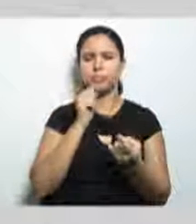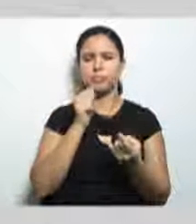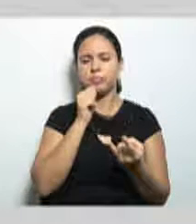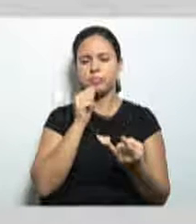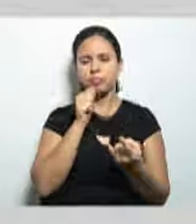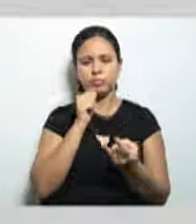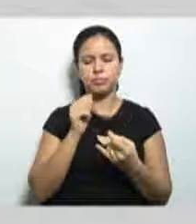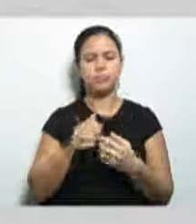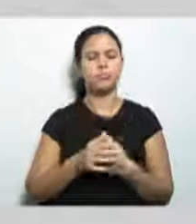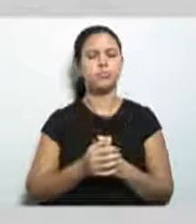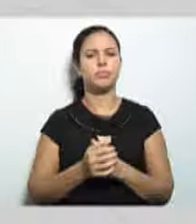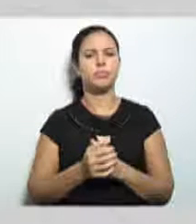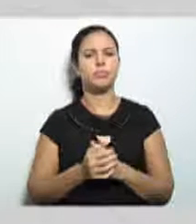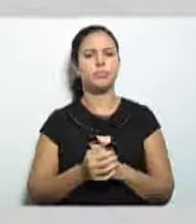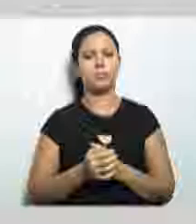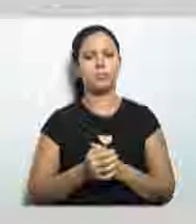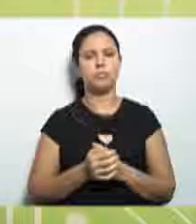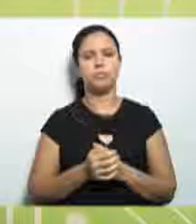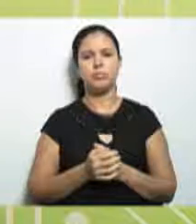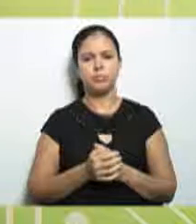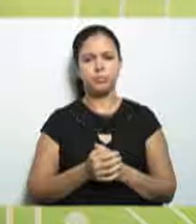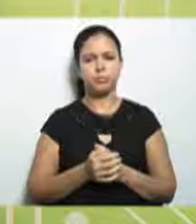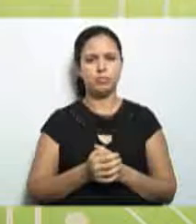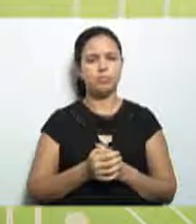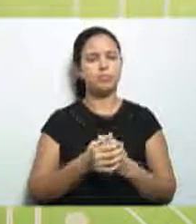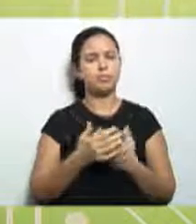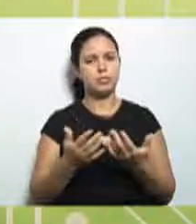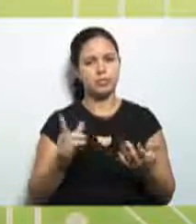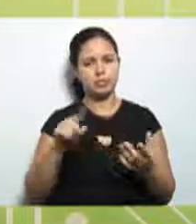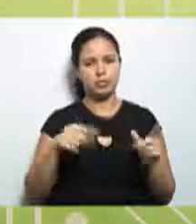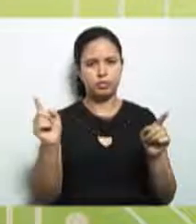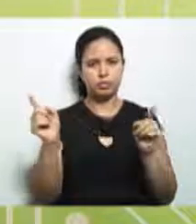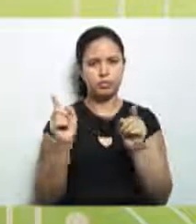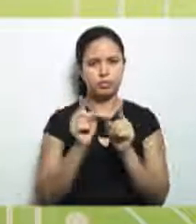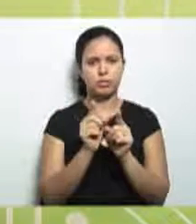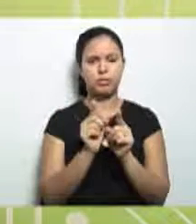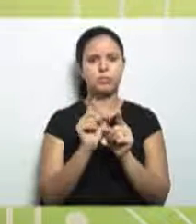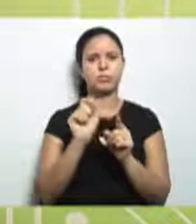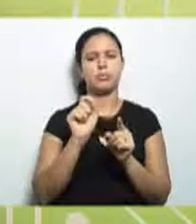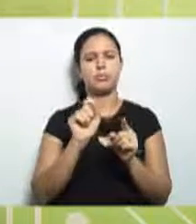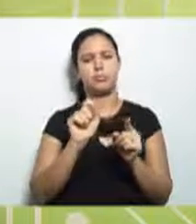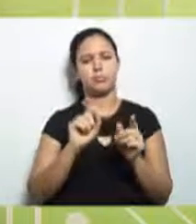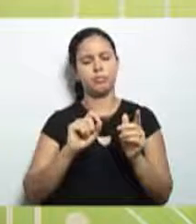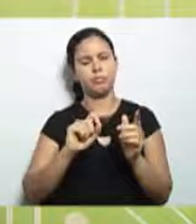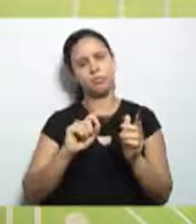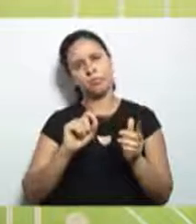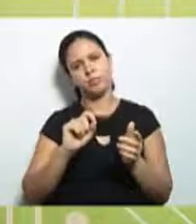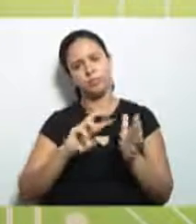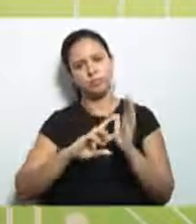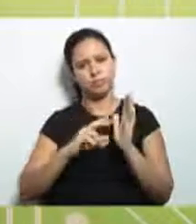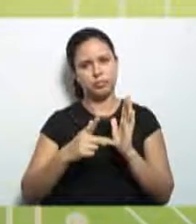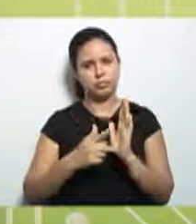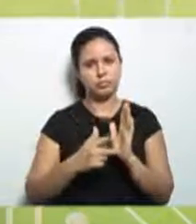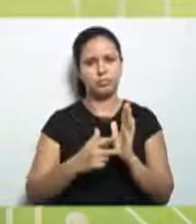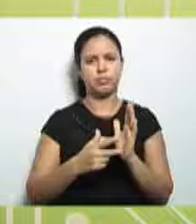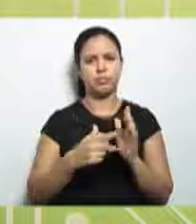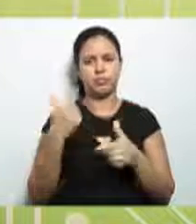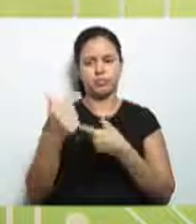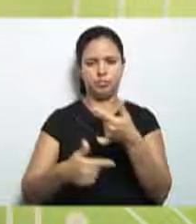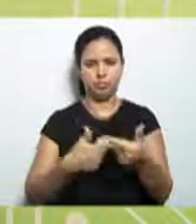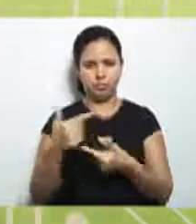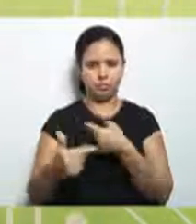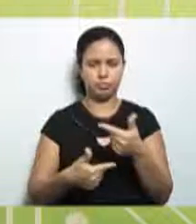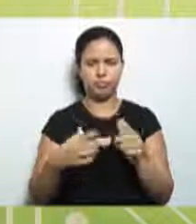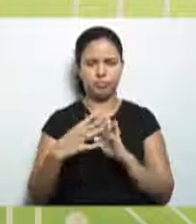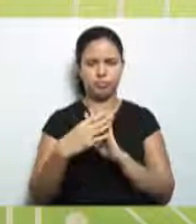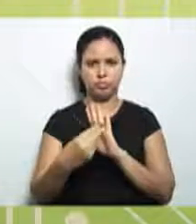né? Esse é um resumo do que é a condição do trabalhador nesse